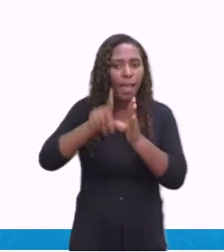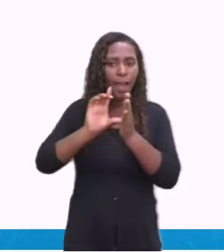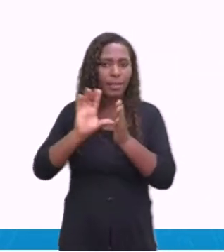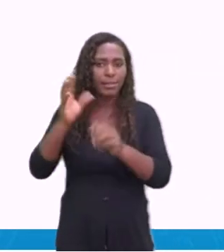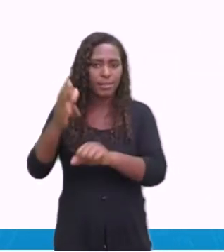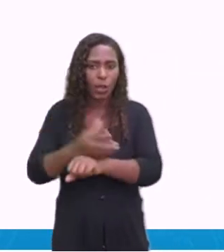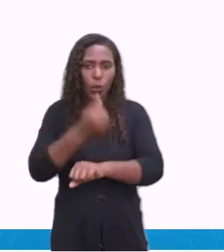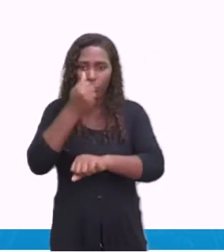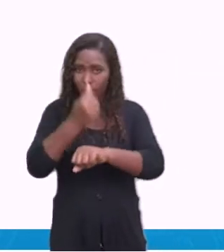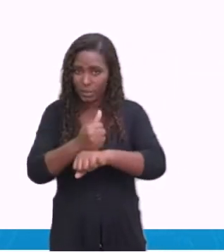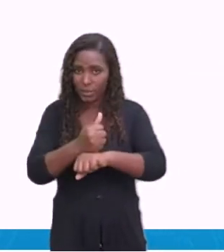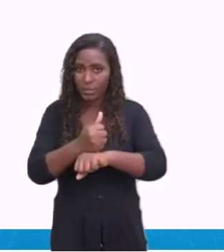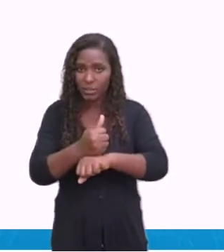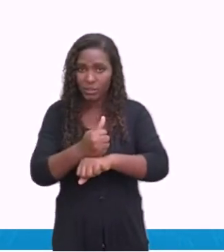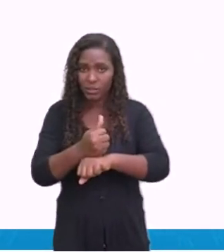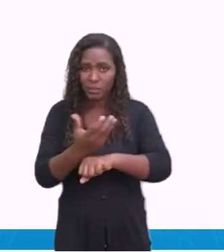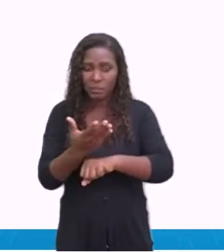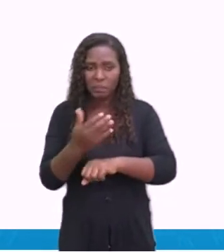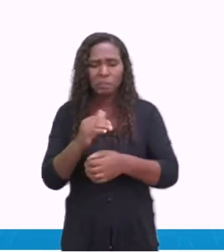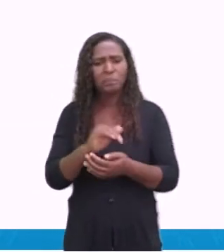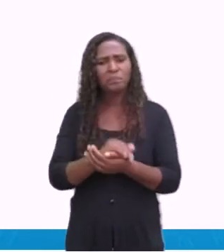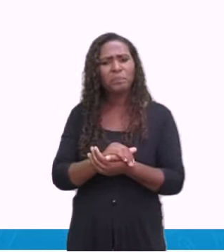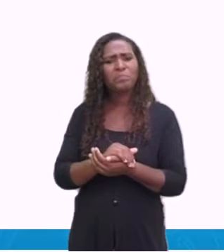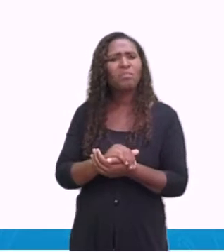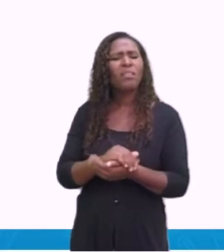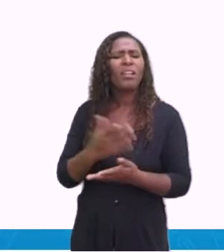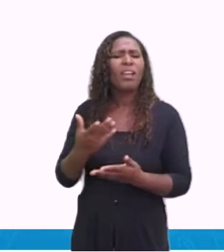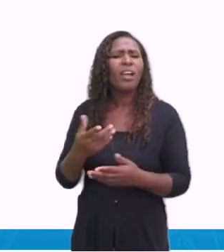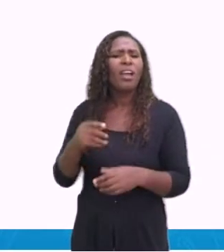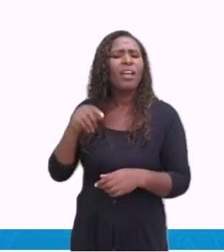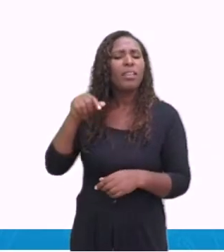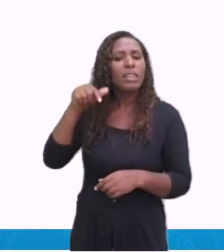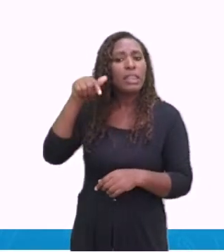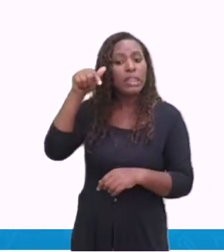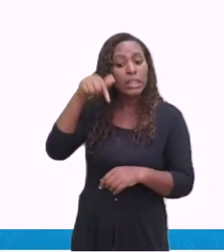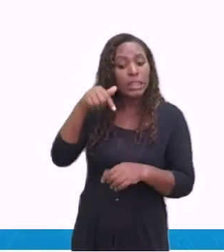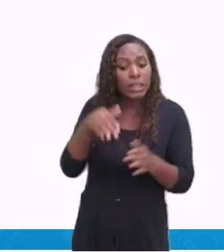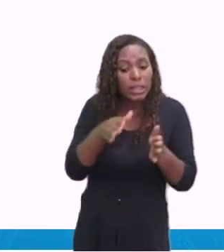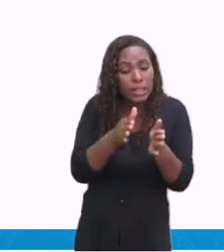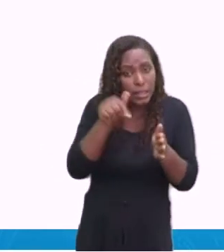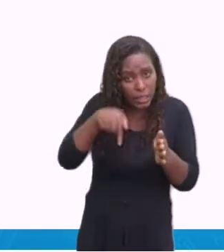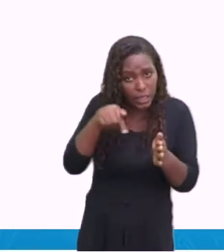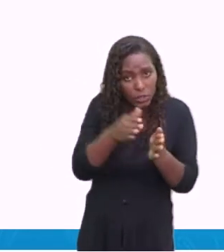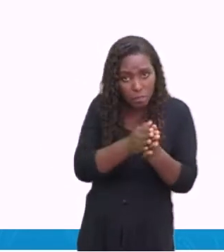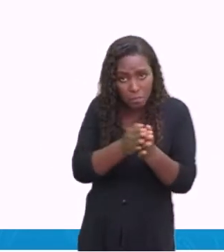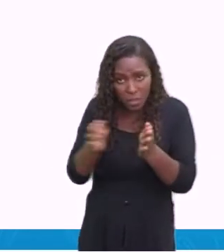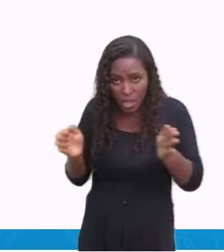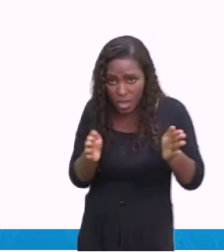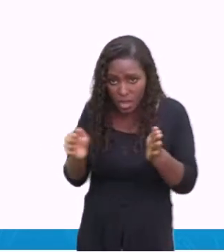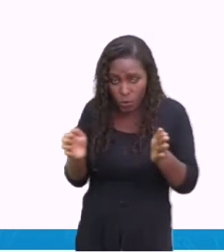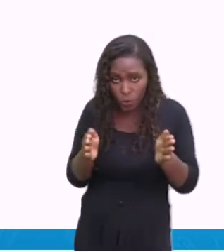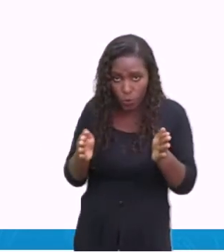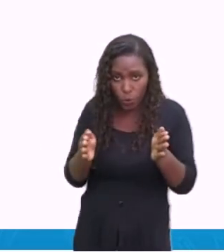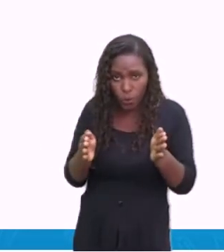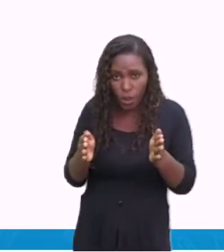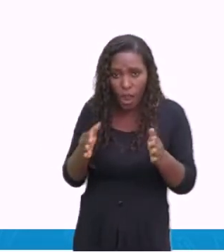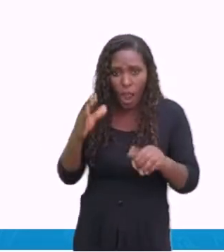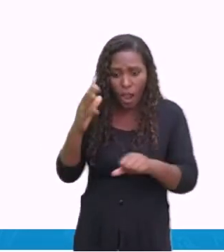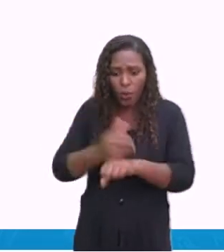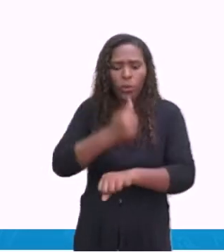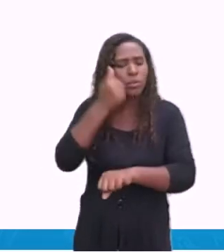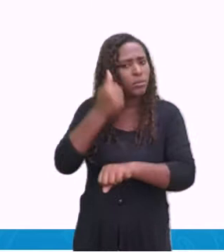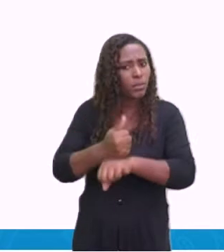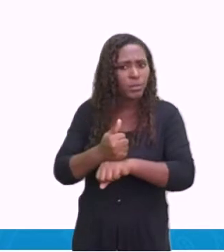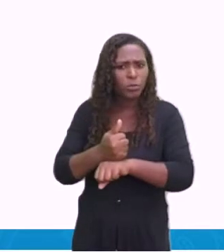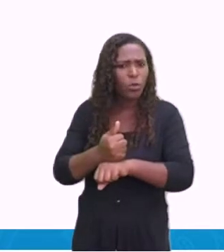vias de fato. Mas quais os motivos que não se efetivou neste período, que eu acabei de falar para vocês, quando eu falo